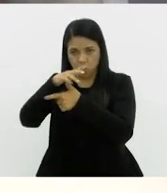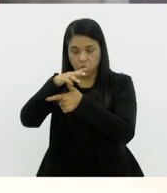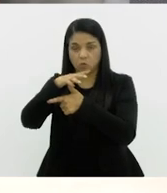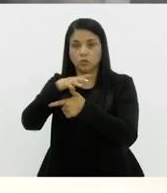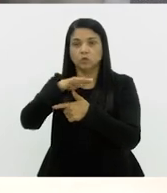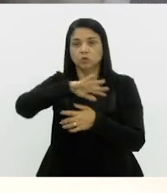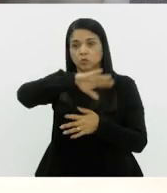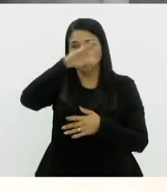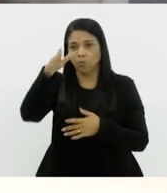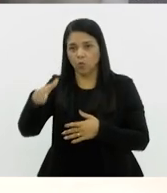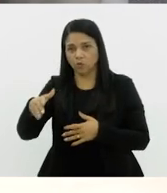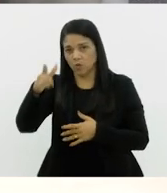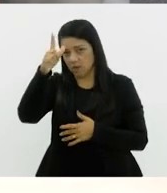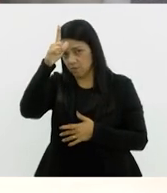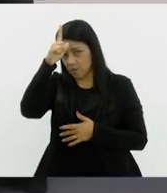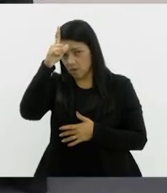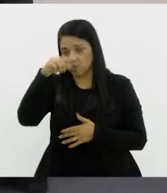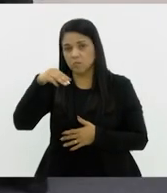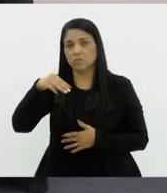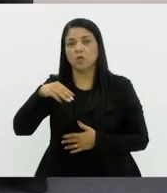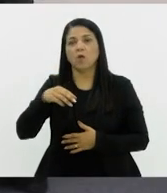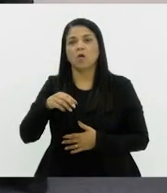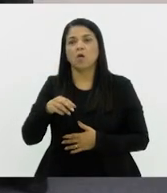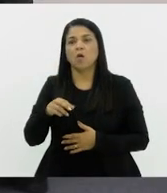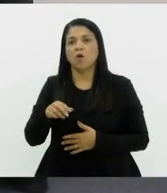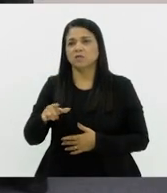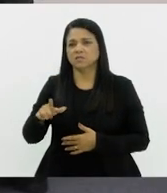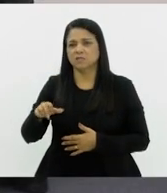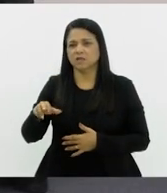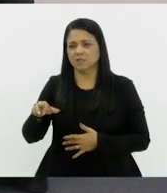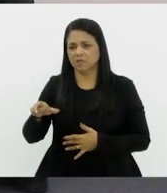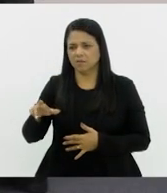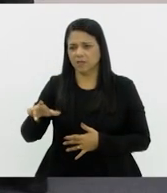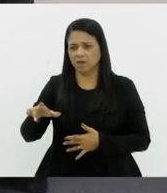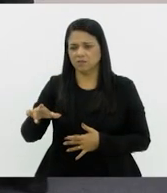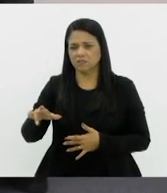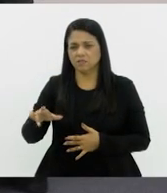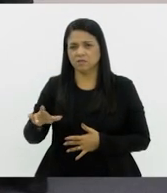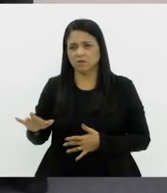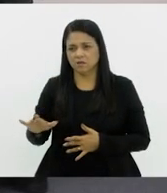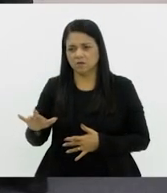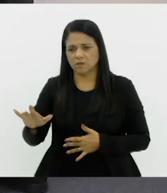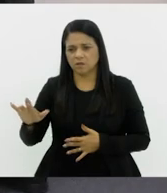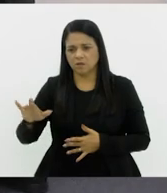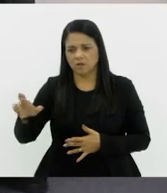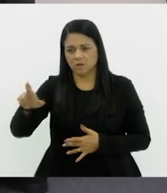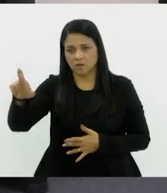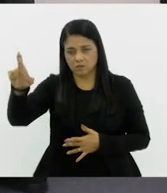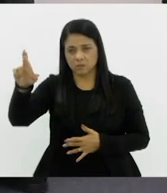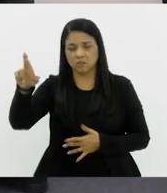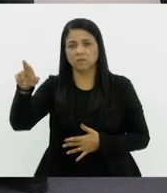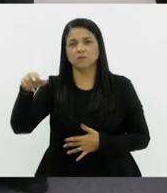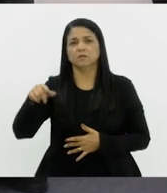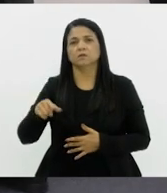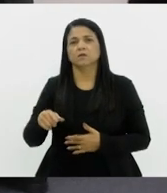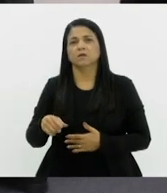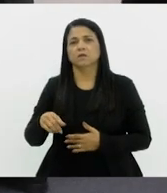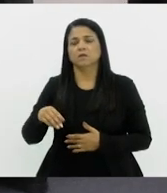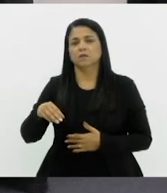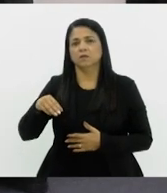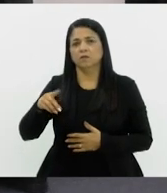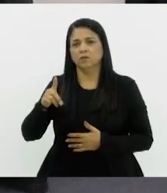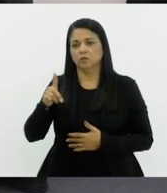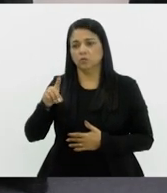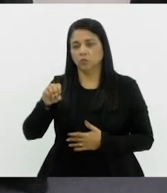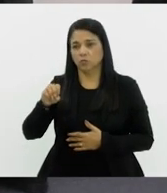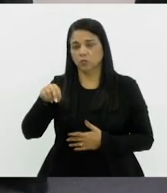e do Santa Marta. Isso a gente já faz para a nossa própria segurança. Mas assinaria um TAC, se constasse no TAC, não teria problema. A Rocinha, por exemplo, a gente nem